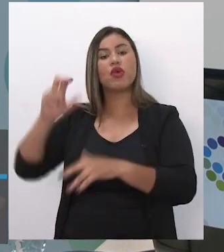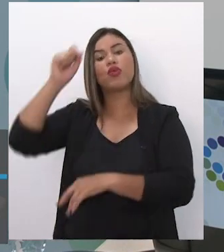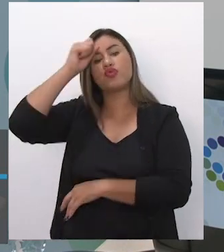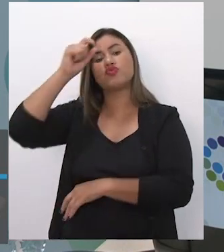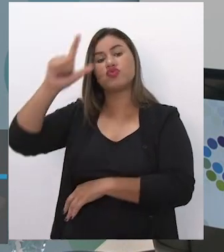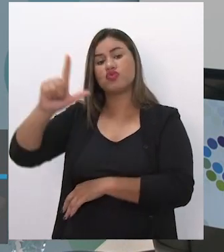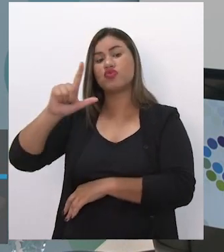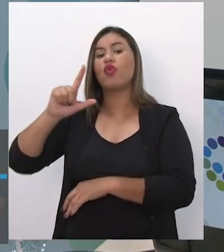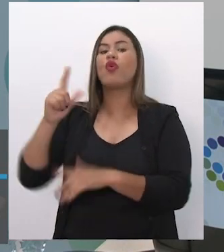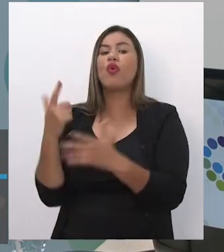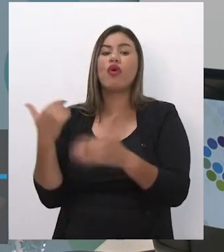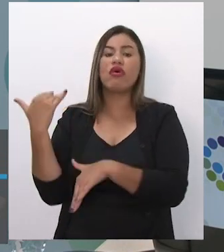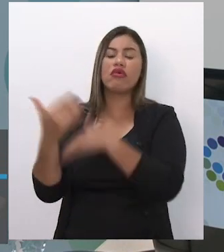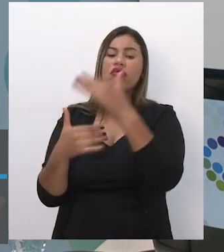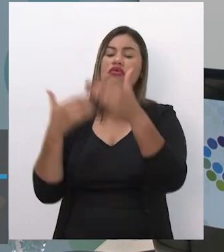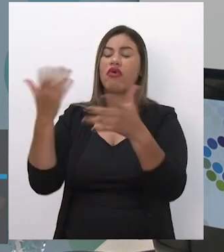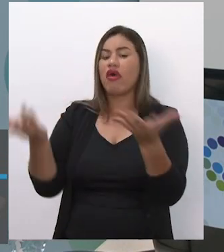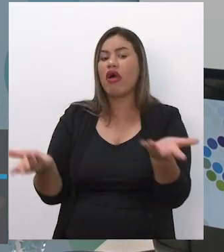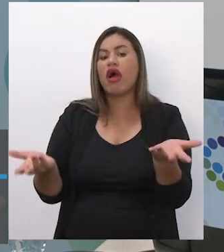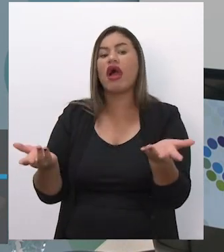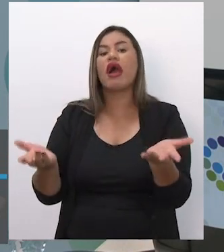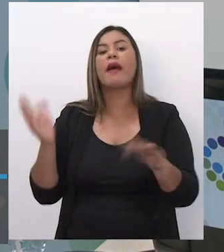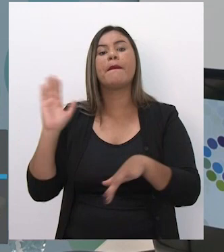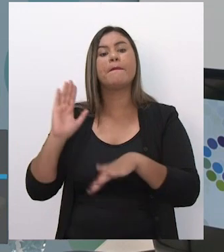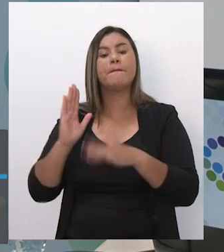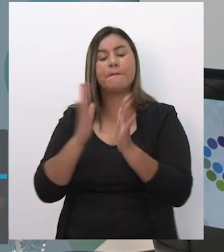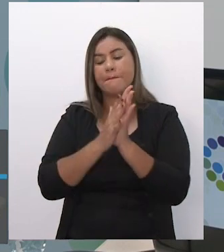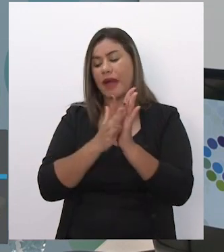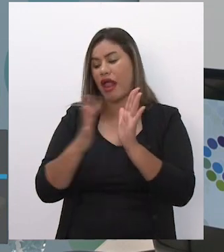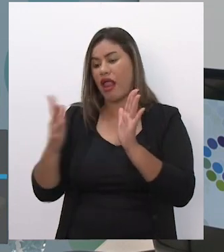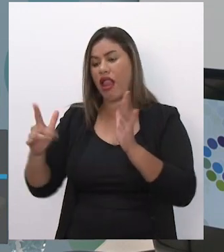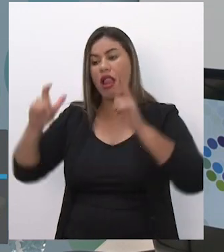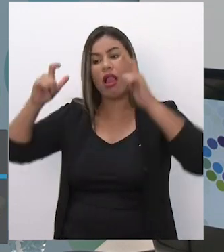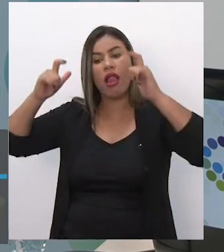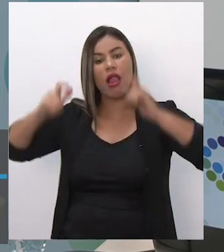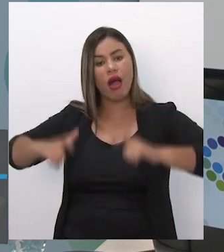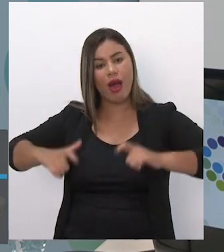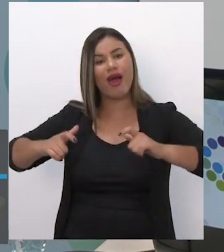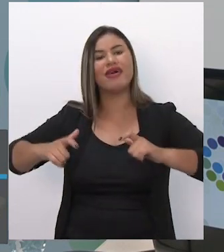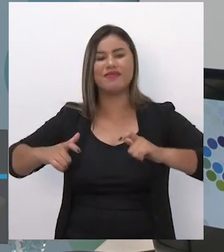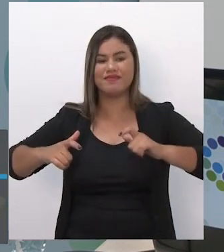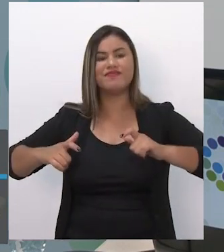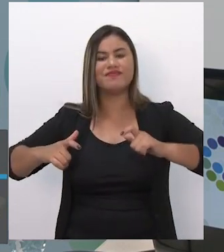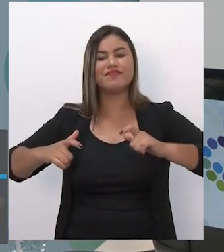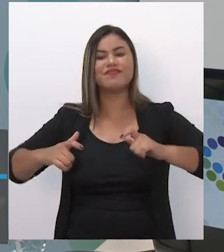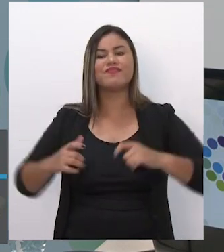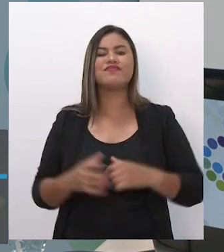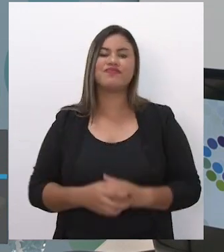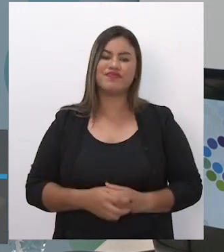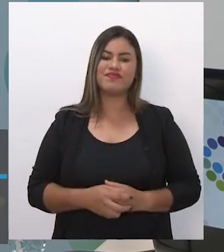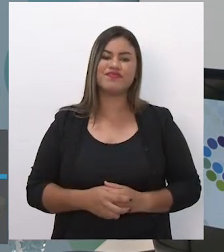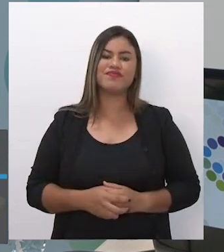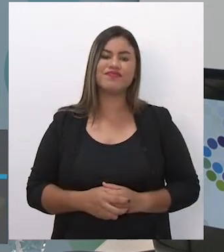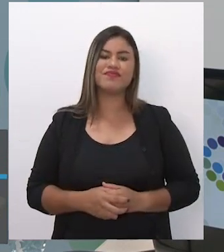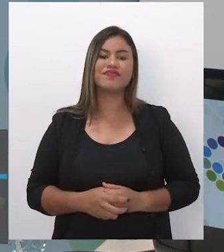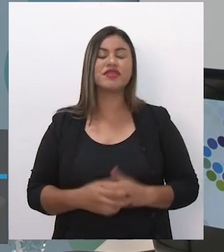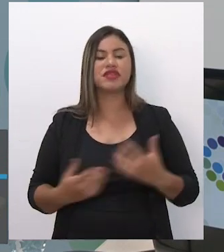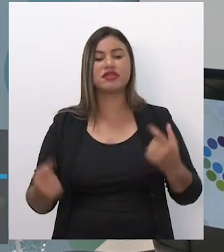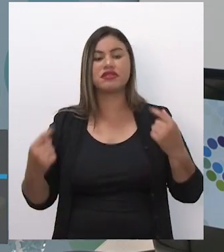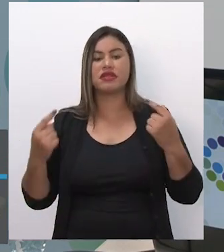ou sua forma de desenvolver cultura, acontece num determinado espaço, e esse espaço ele é concebido. Então, está aí uma